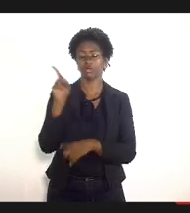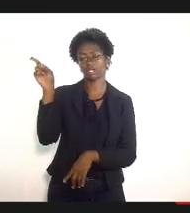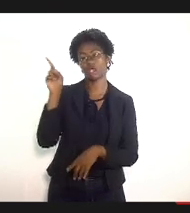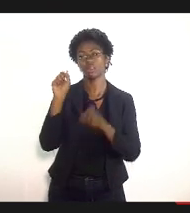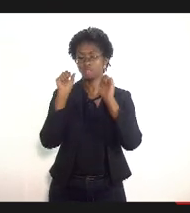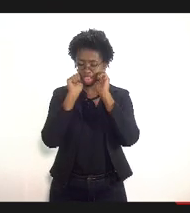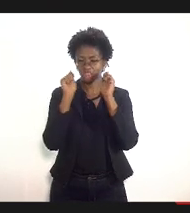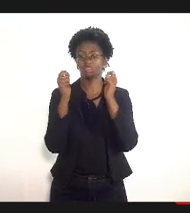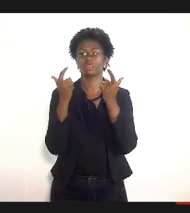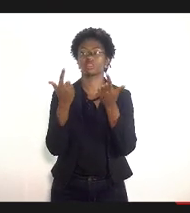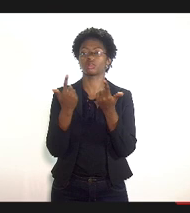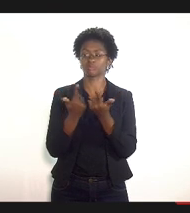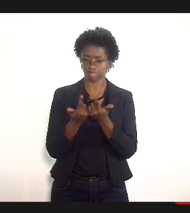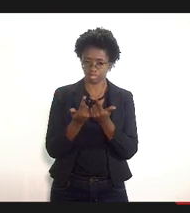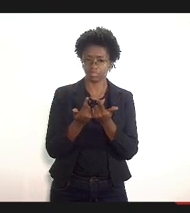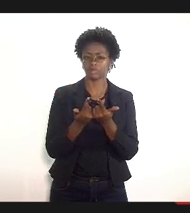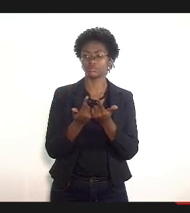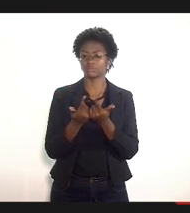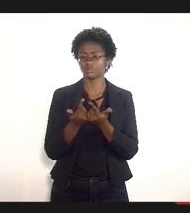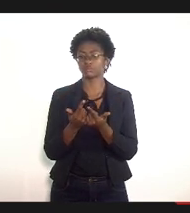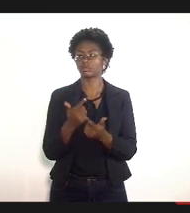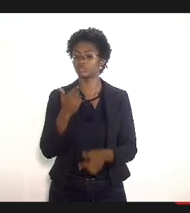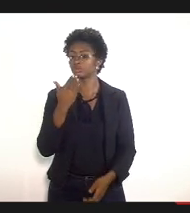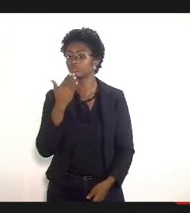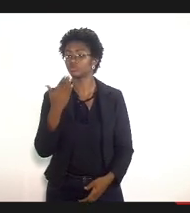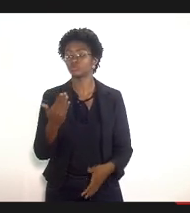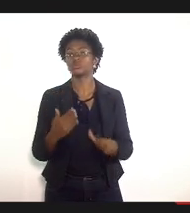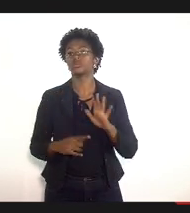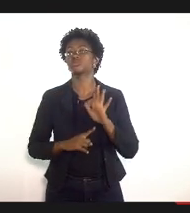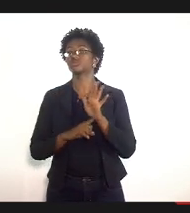né, para apurar as